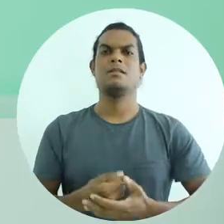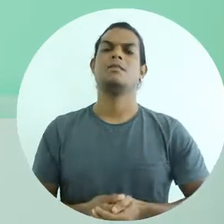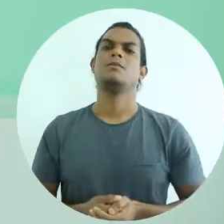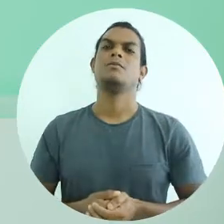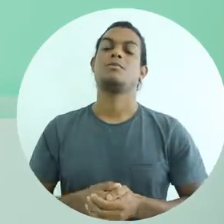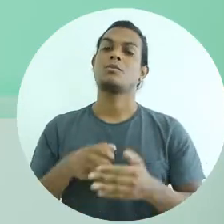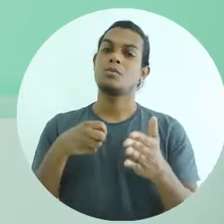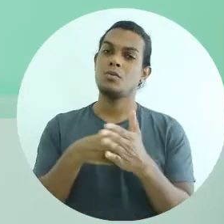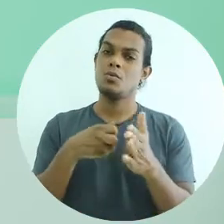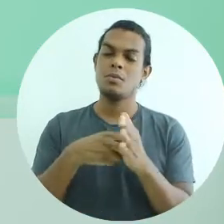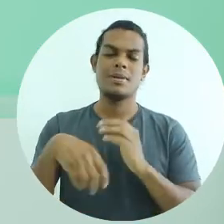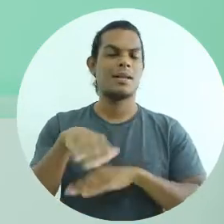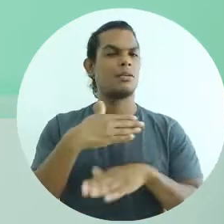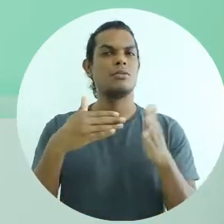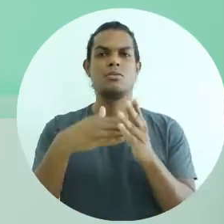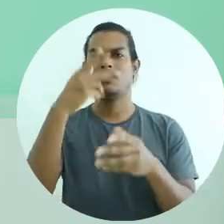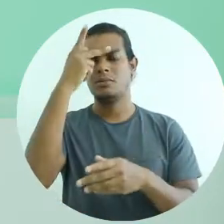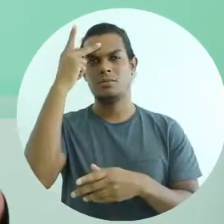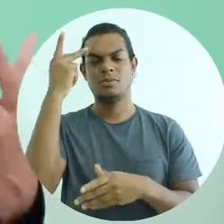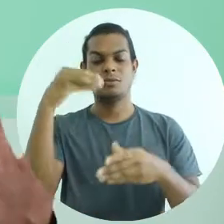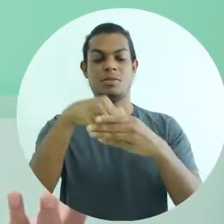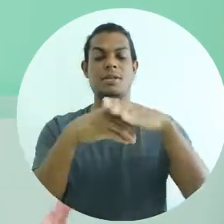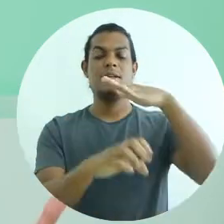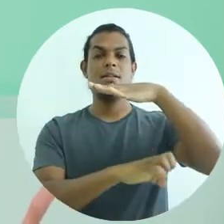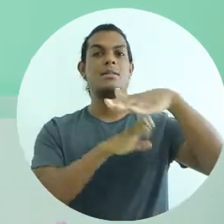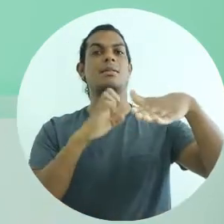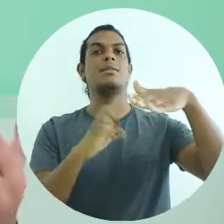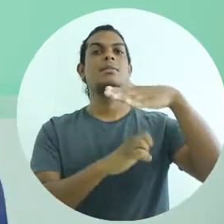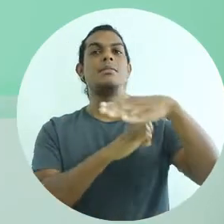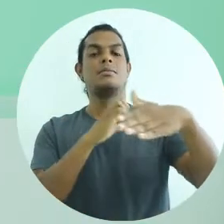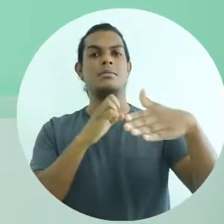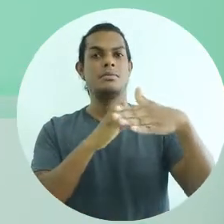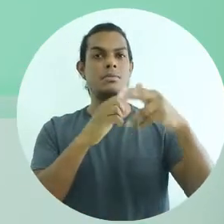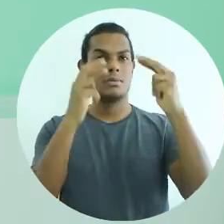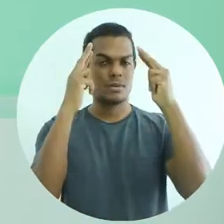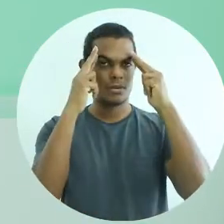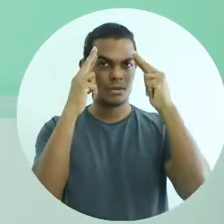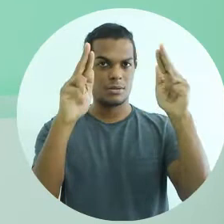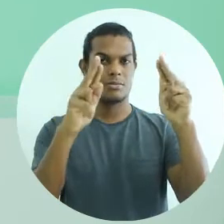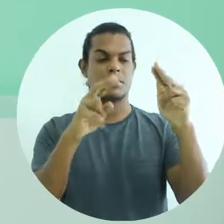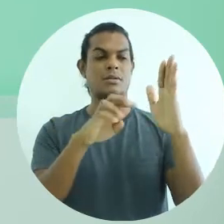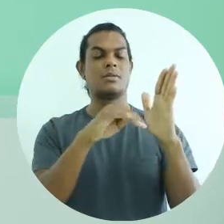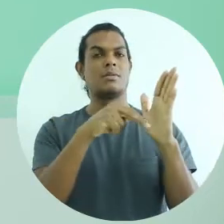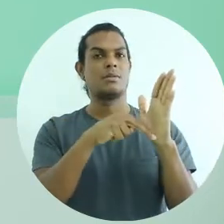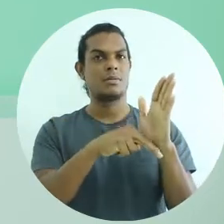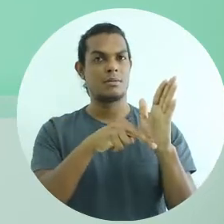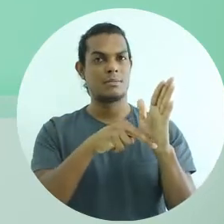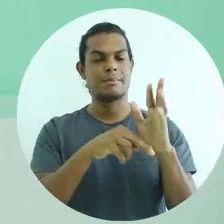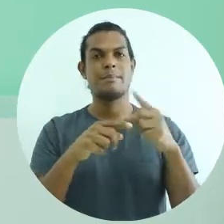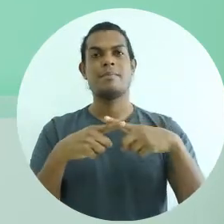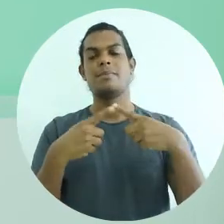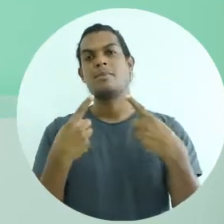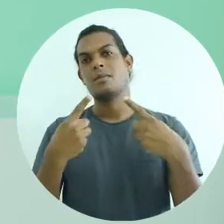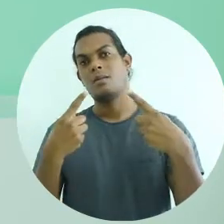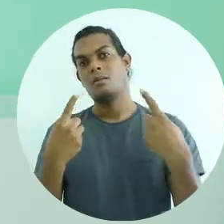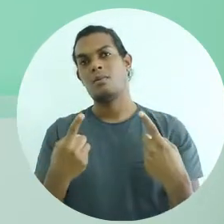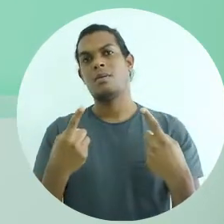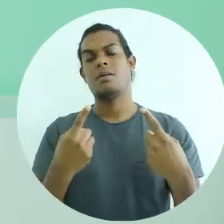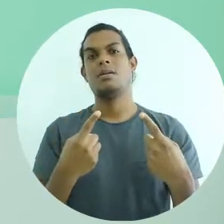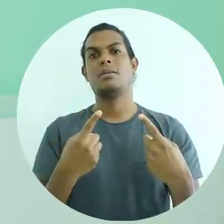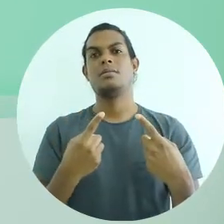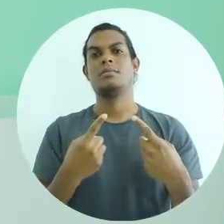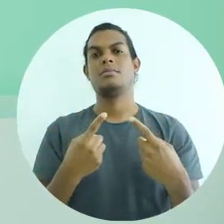regras, fazer com que aquela empresa, aquela organização siga as regras daquela norma. Mas, em contrapartida, uma vez que